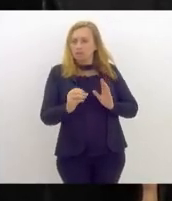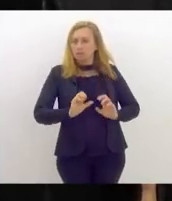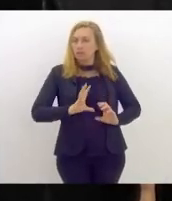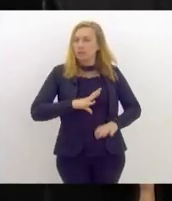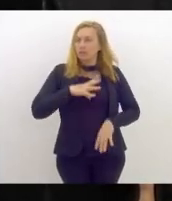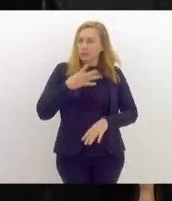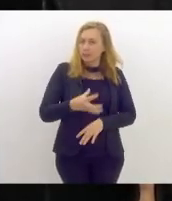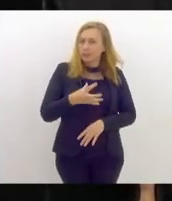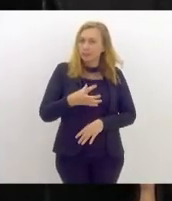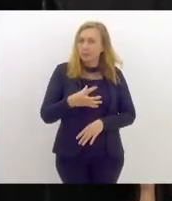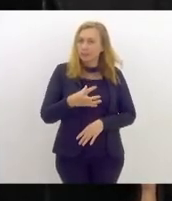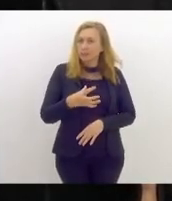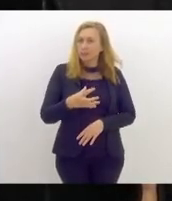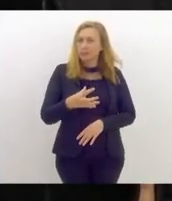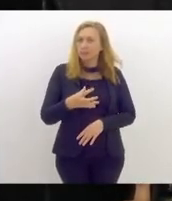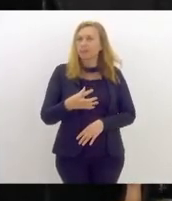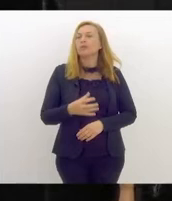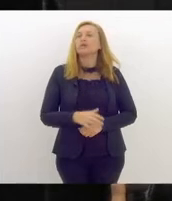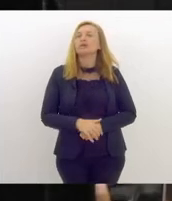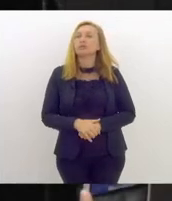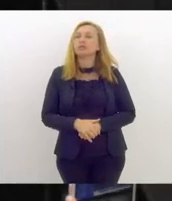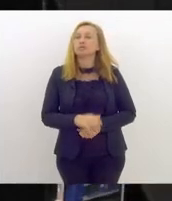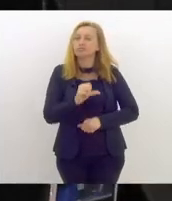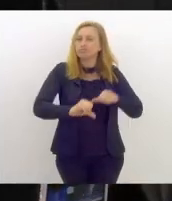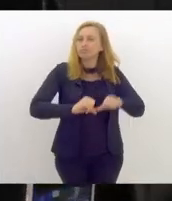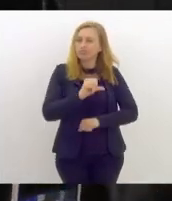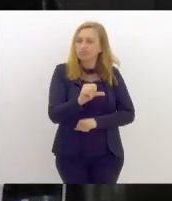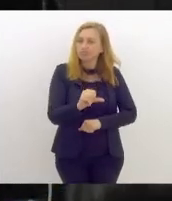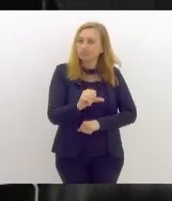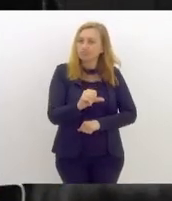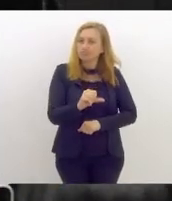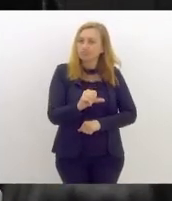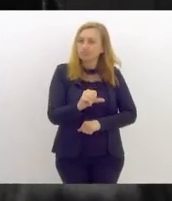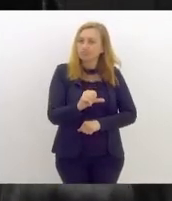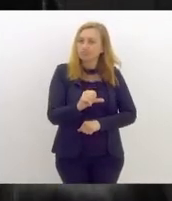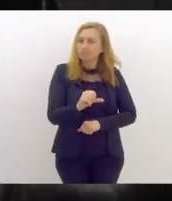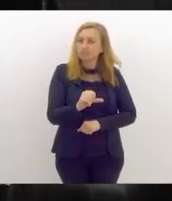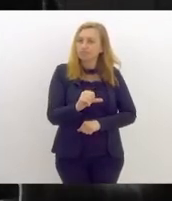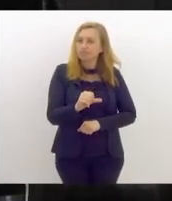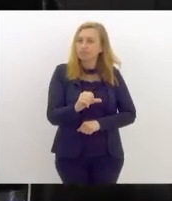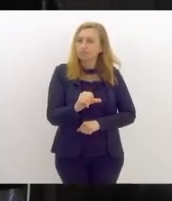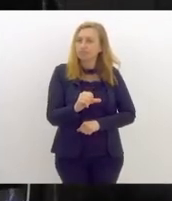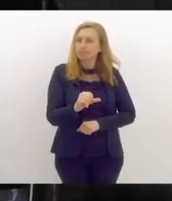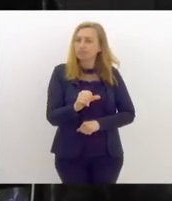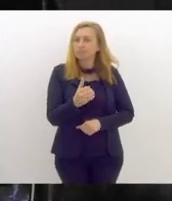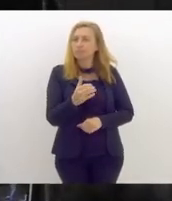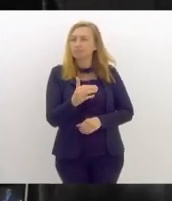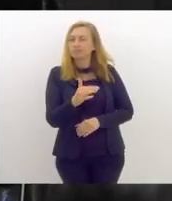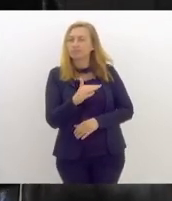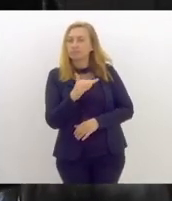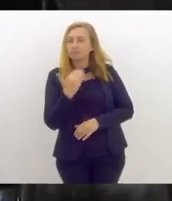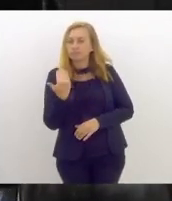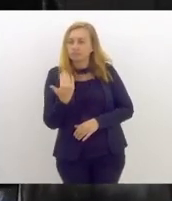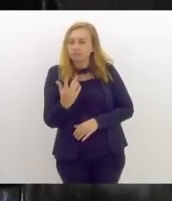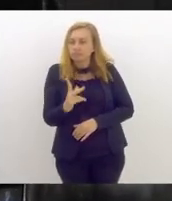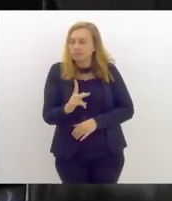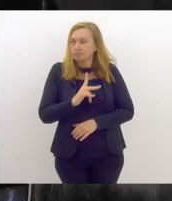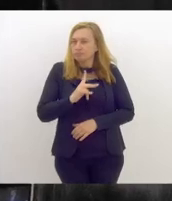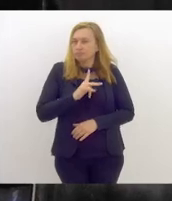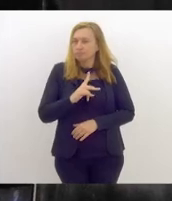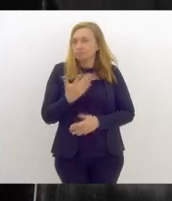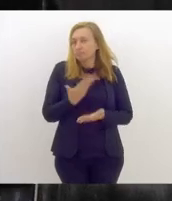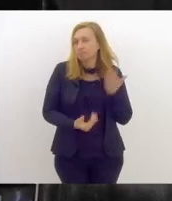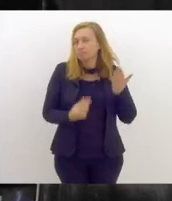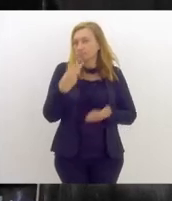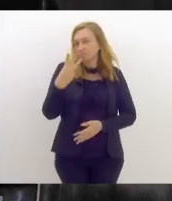Lucidez tenacidade de transformar uma um luto pessoal que ela perdeu os Paulo dois dos seus três filhos